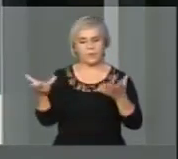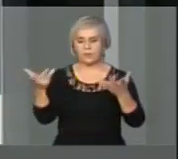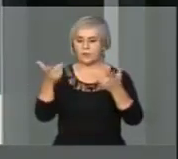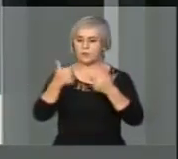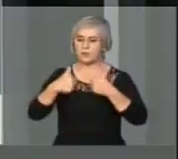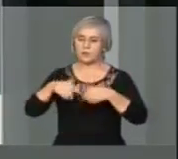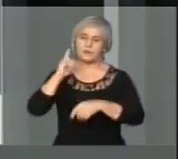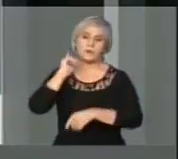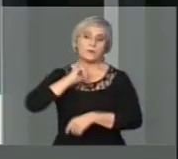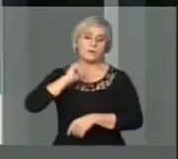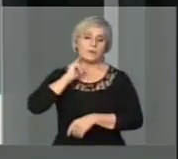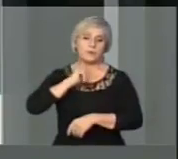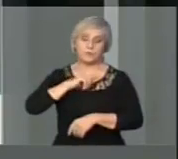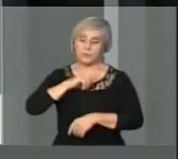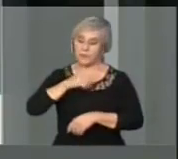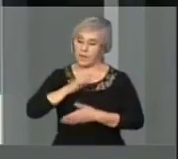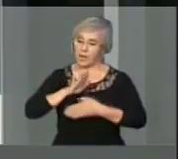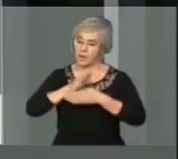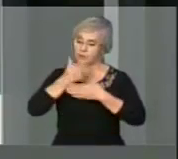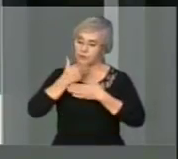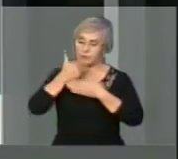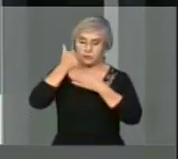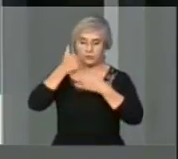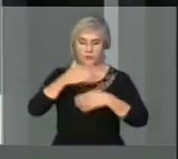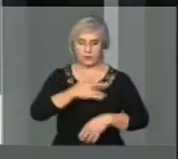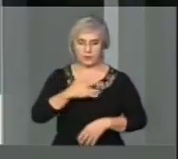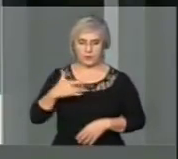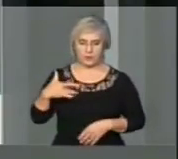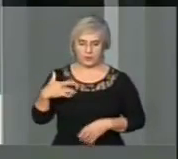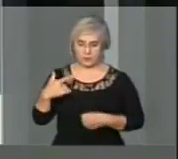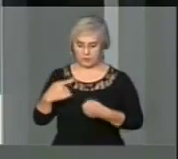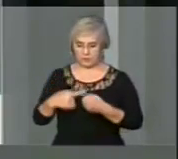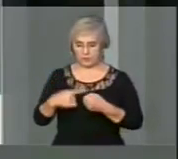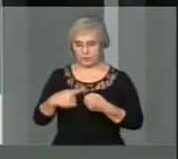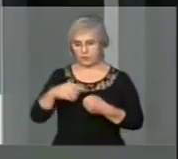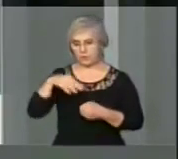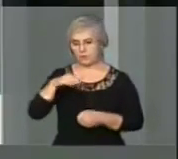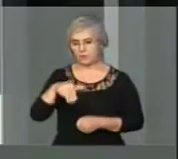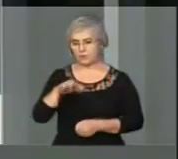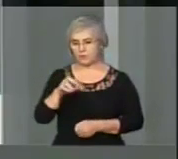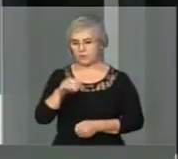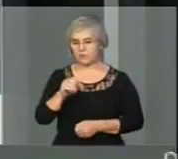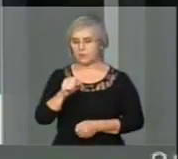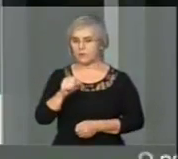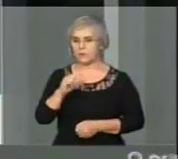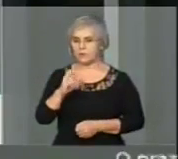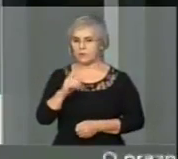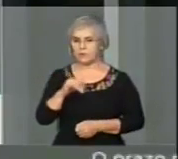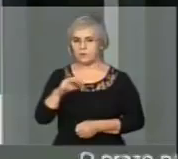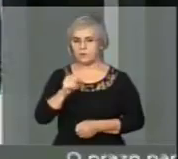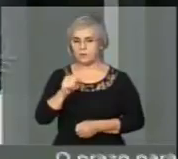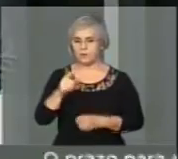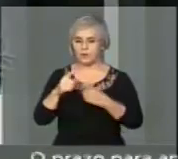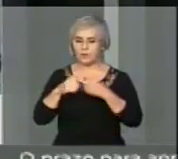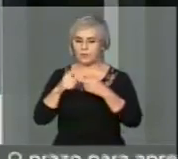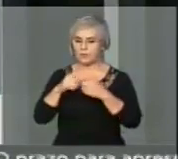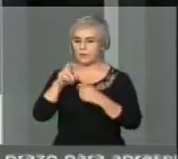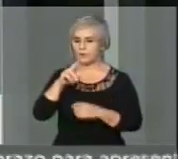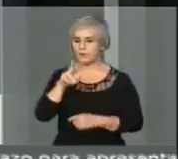tá melhorando muito a nossa saúde também na Cidade de Montes Claros né o professor e médico Rui Muniz muito obrigada senhor